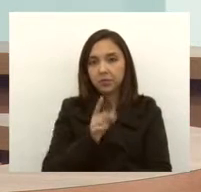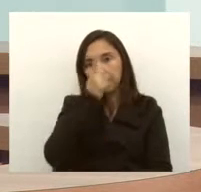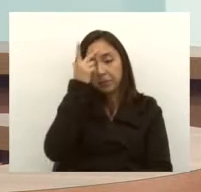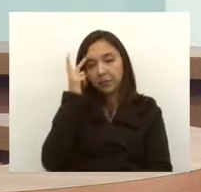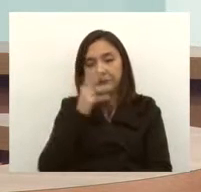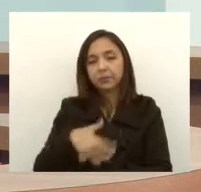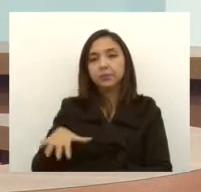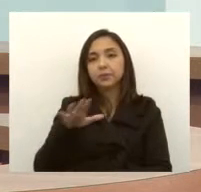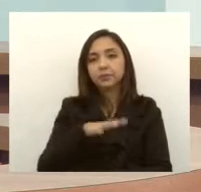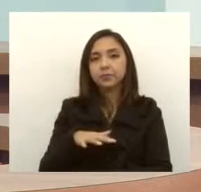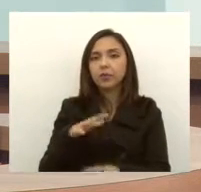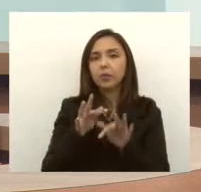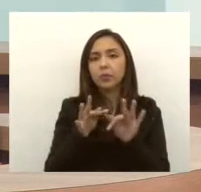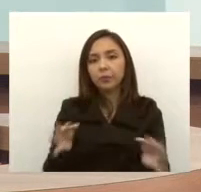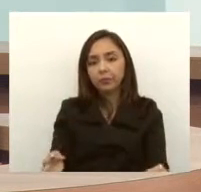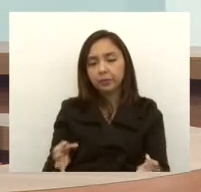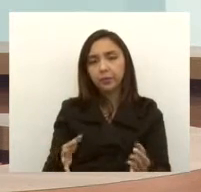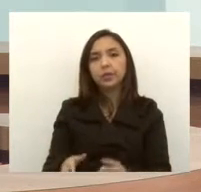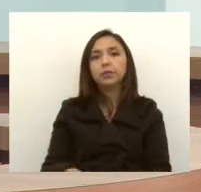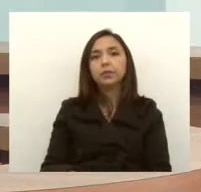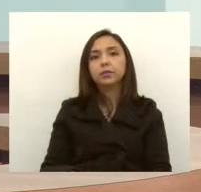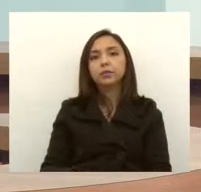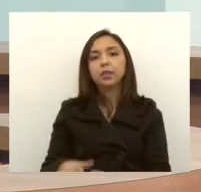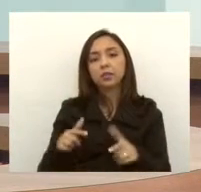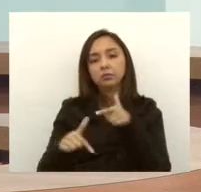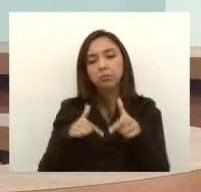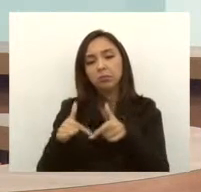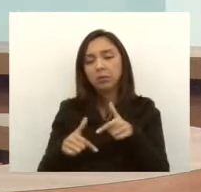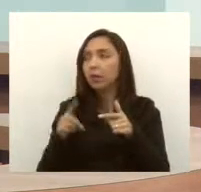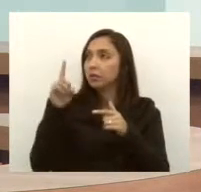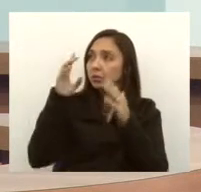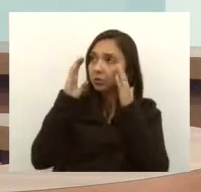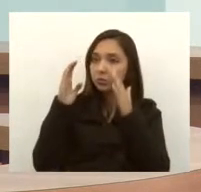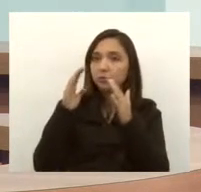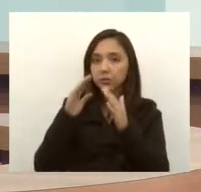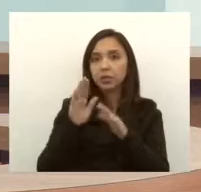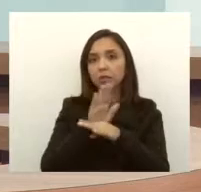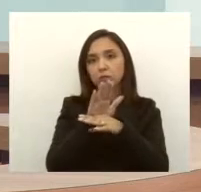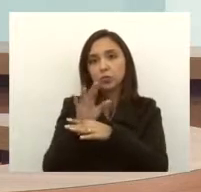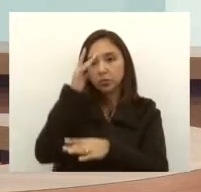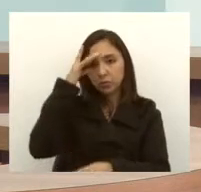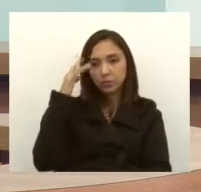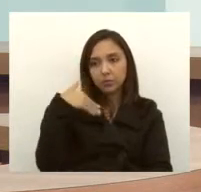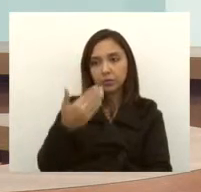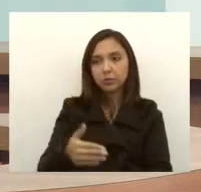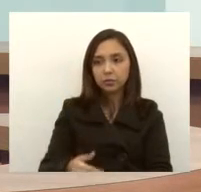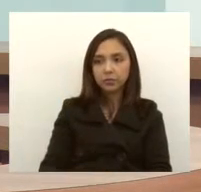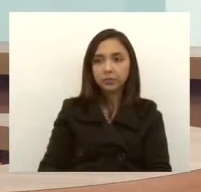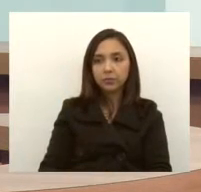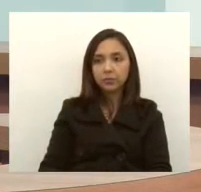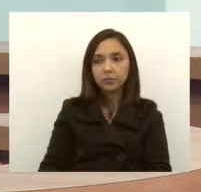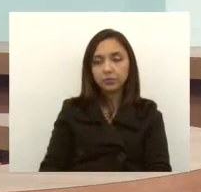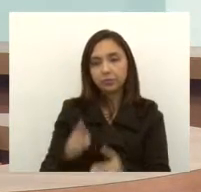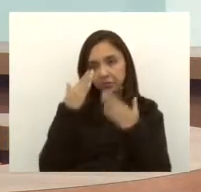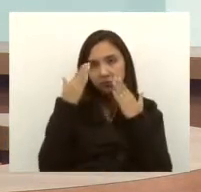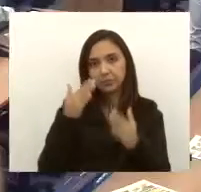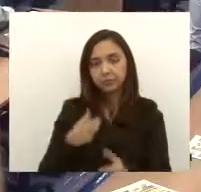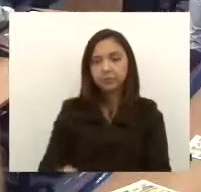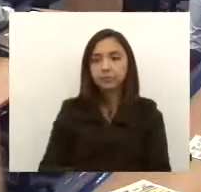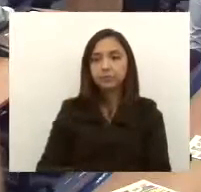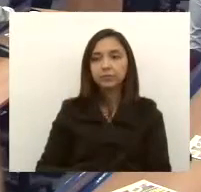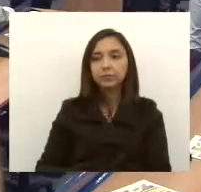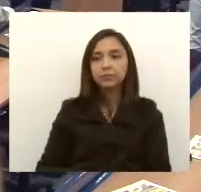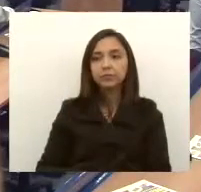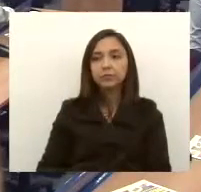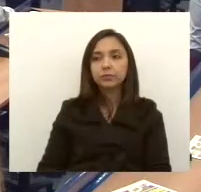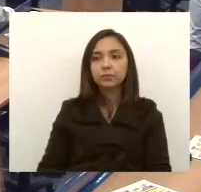realmente são humildes, né, servos de Deus, que ajudam o próximo. Não é verdade, vereador Chico? Obrigado, senhor presidente.